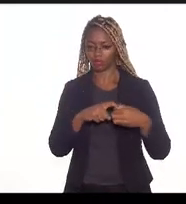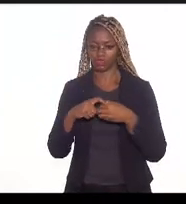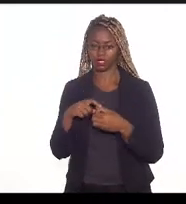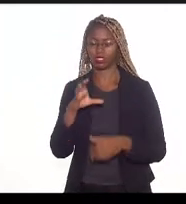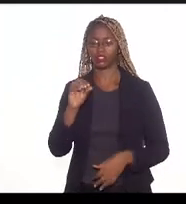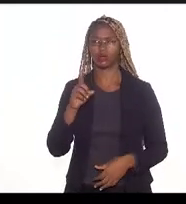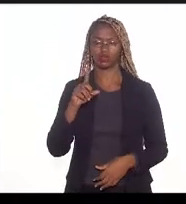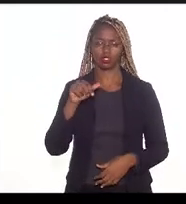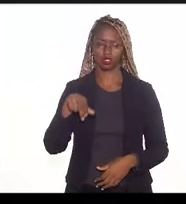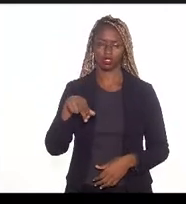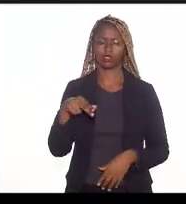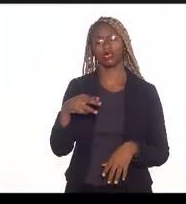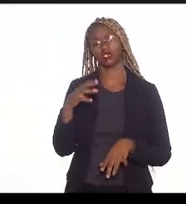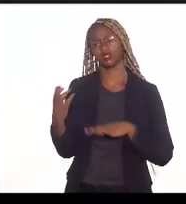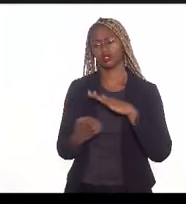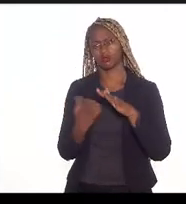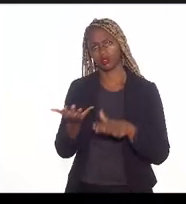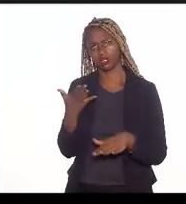empresas interessadas em entrarem